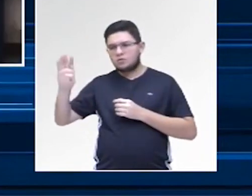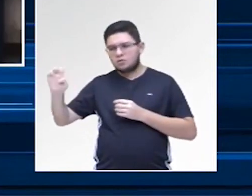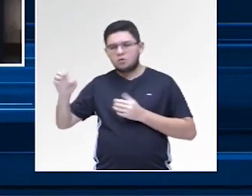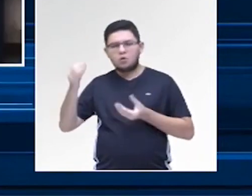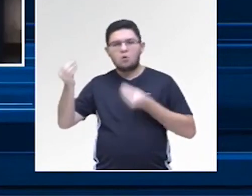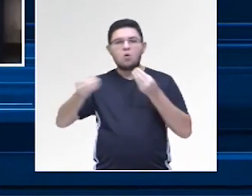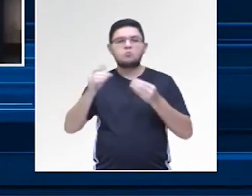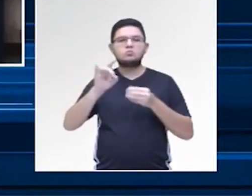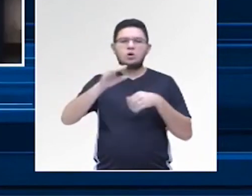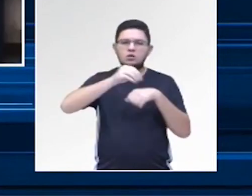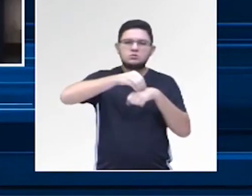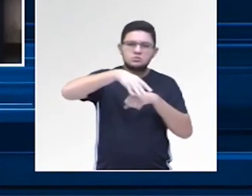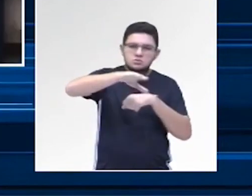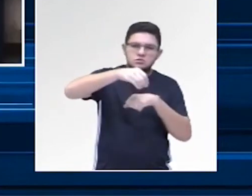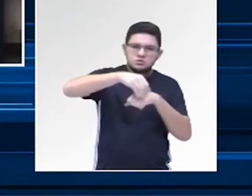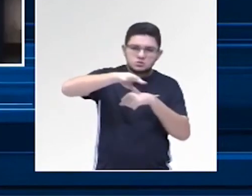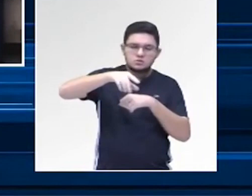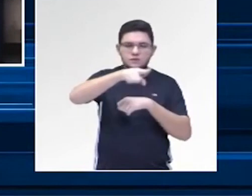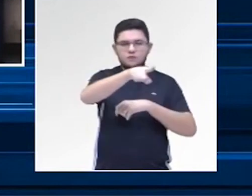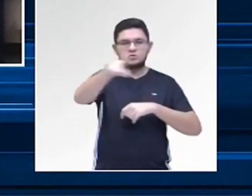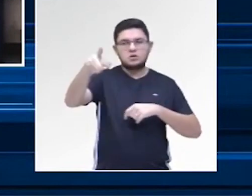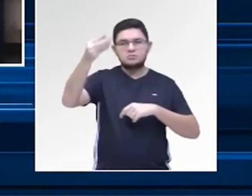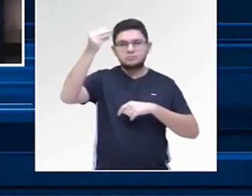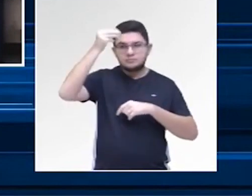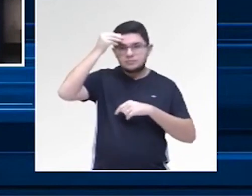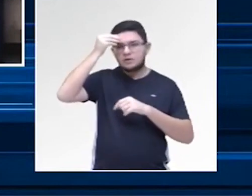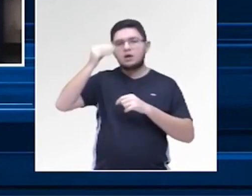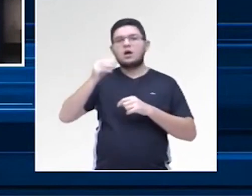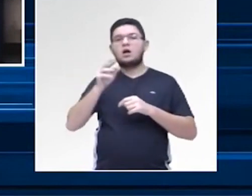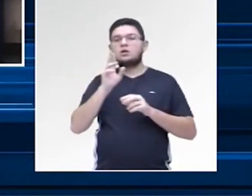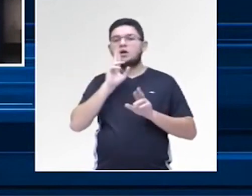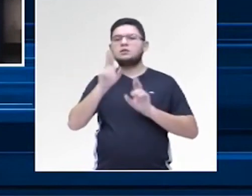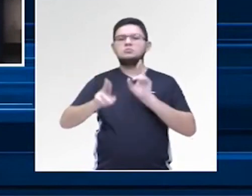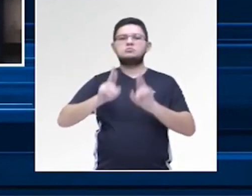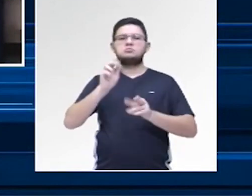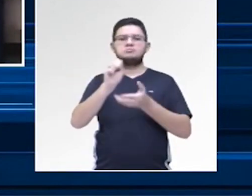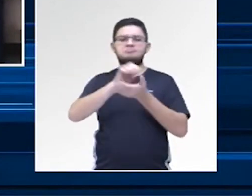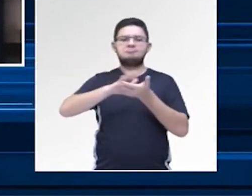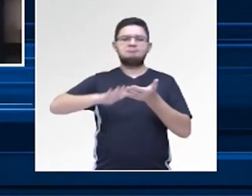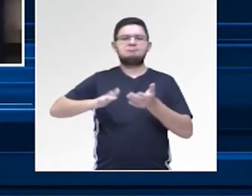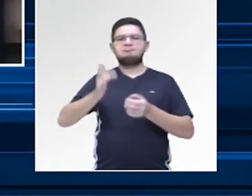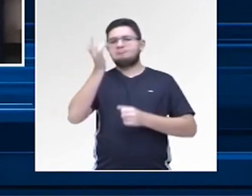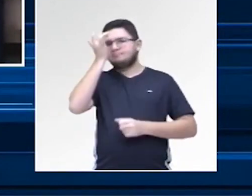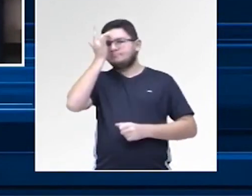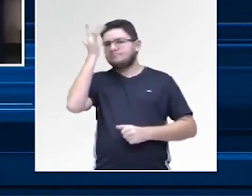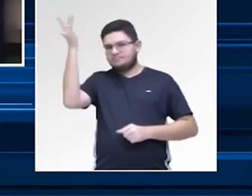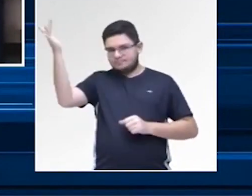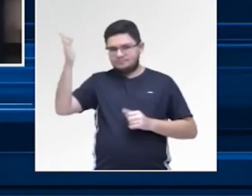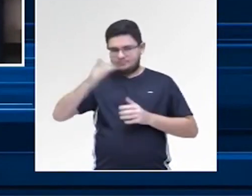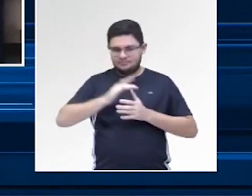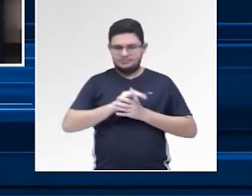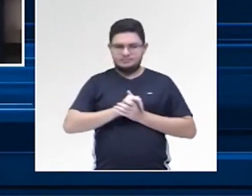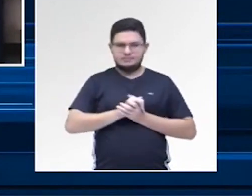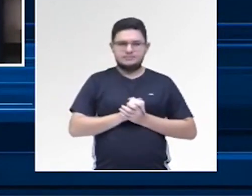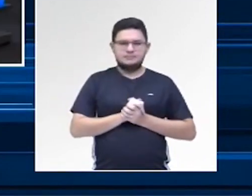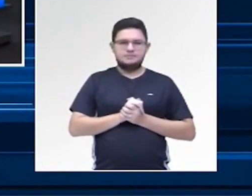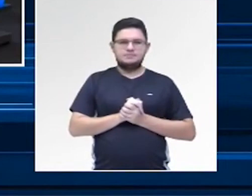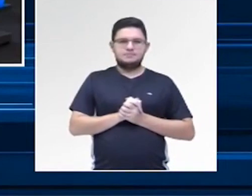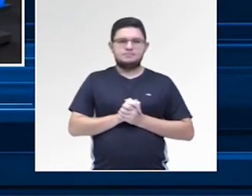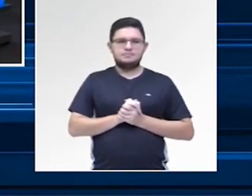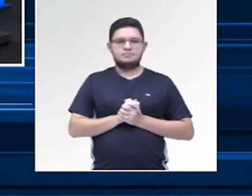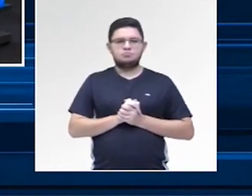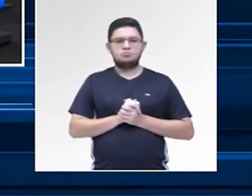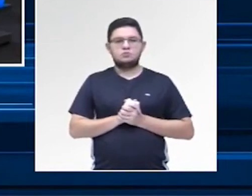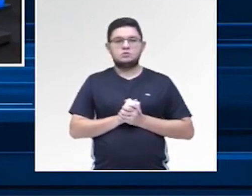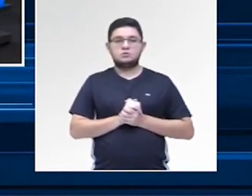ser tudo muito simples de resolver as questões, os exercícios que nós fomos ver durante as nossas aulas, tá?